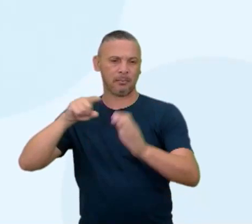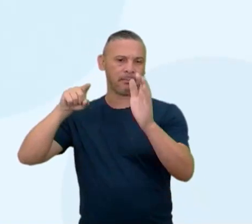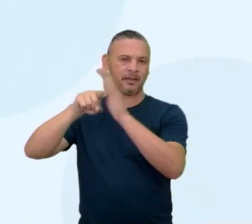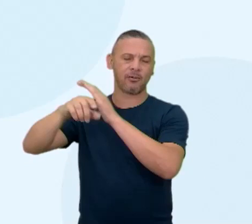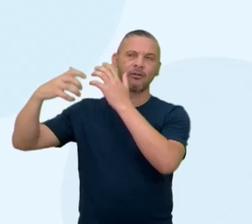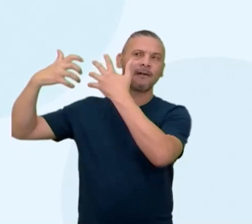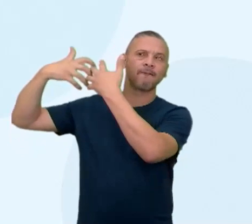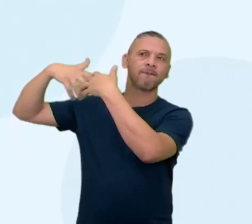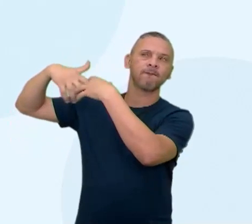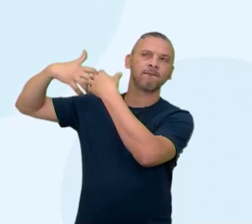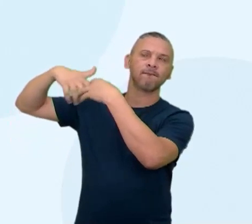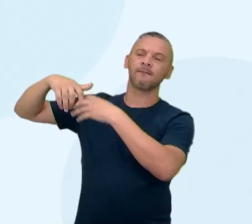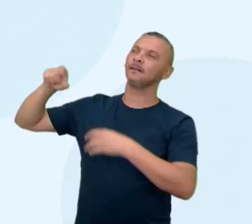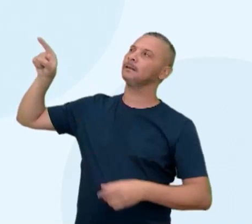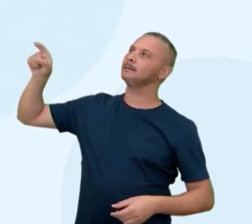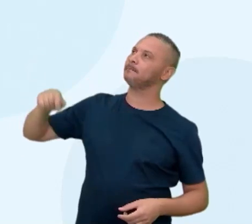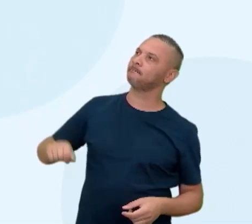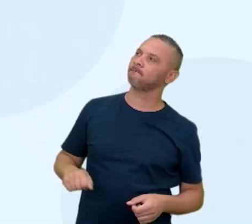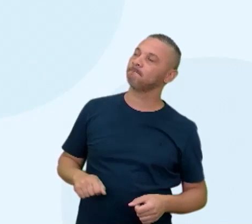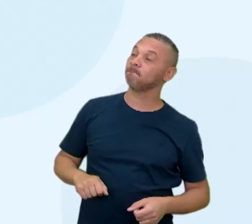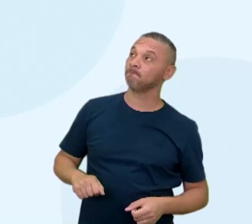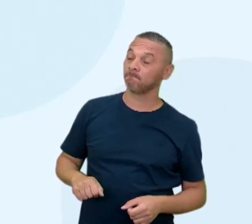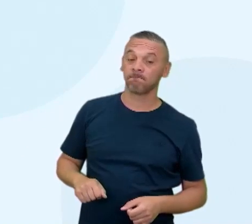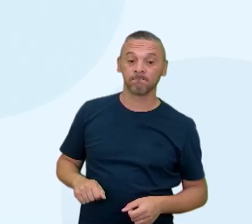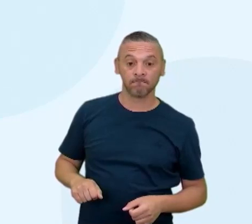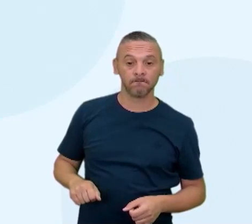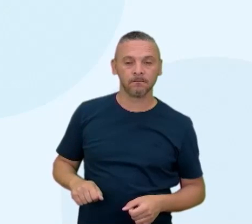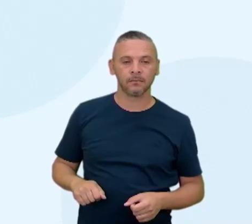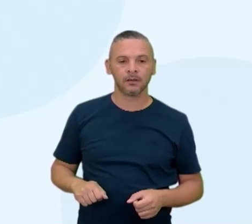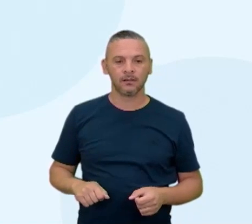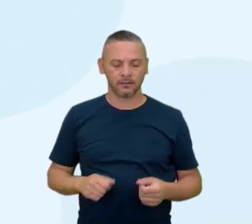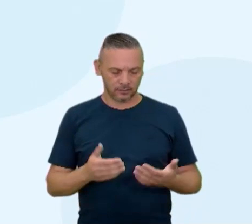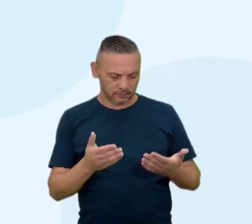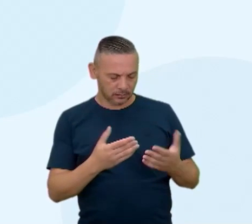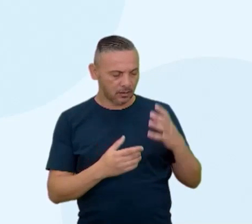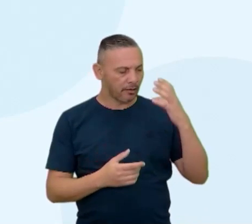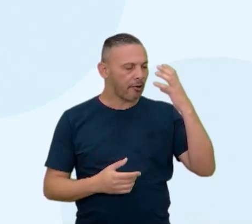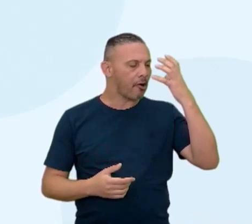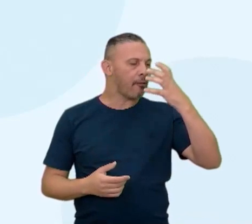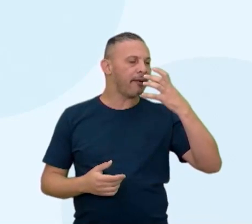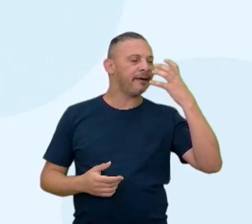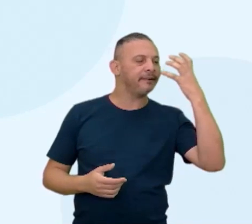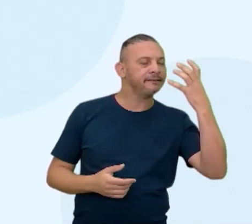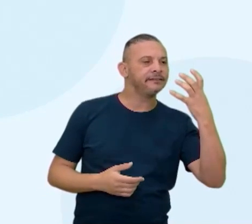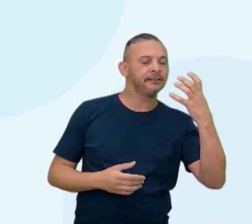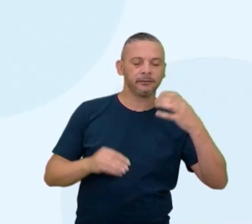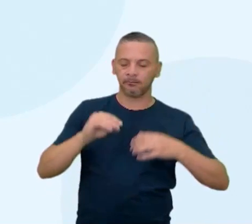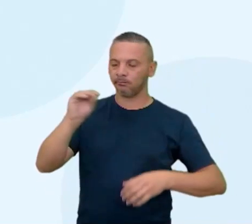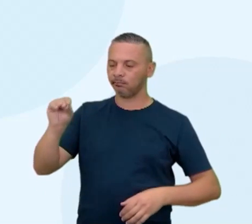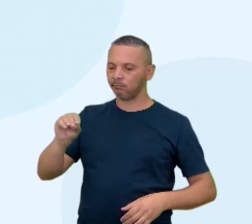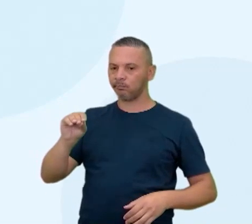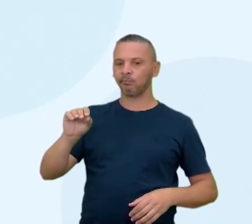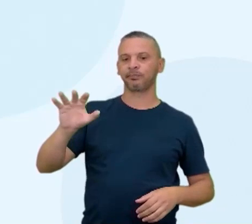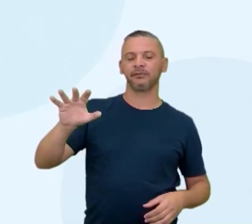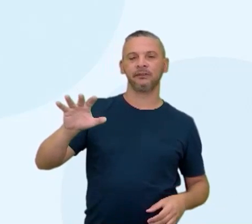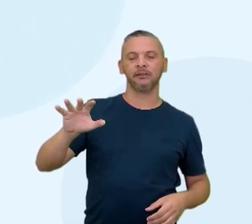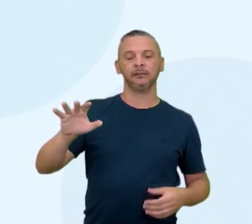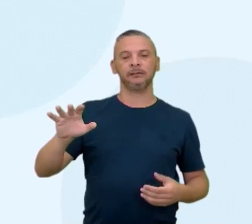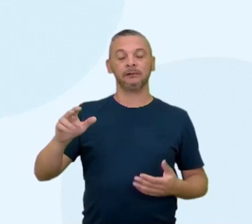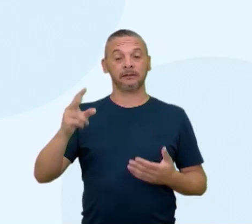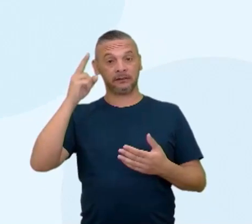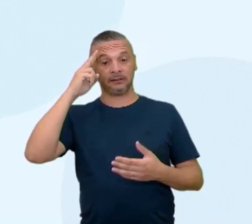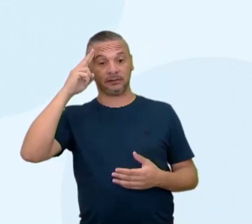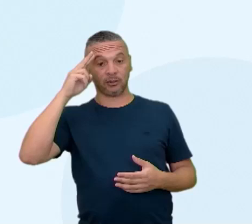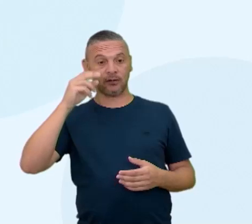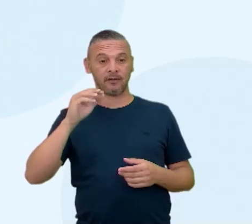contexto. Vamos lá. É possível transformarmos um romance, um conto de fadas em outro gênero? Por exemplo,